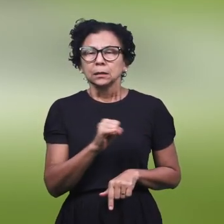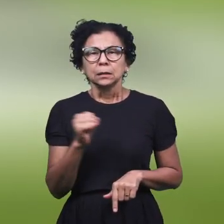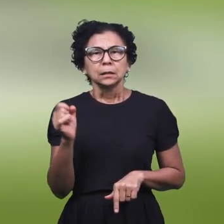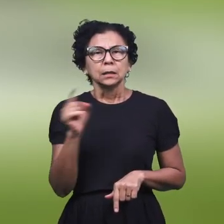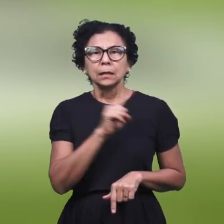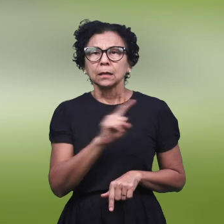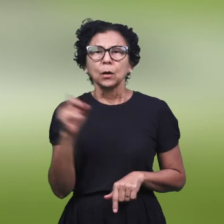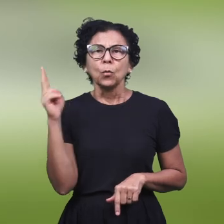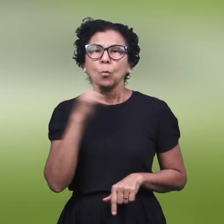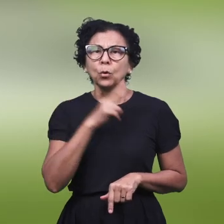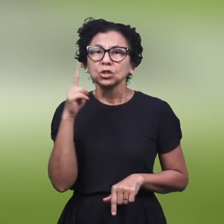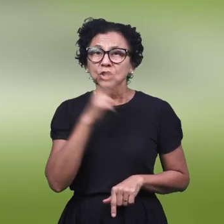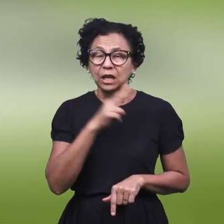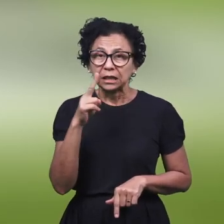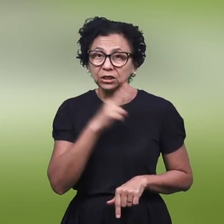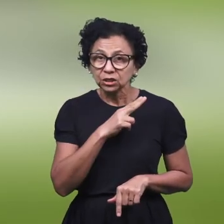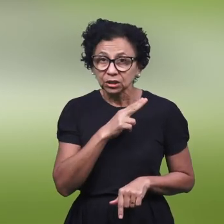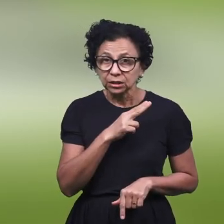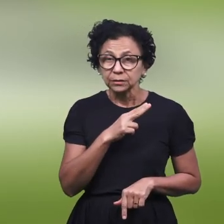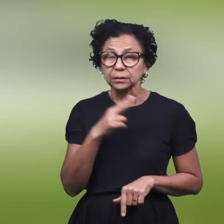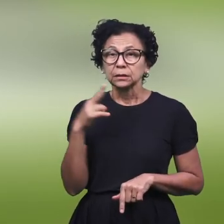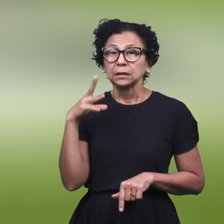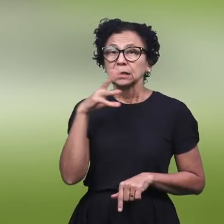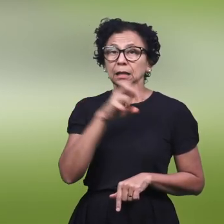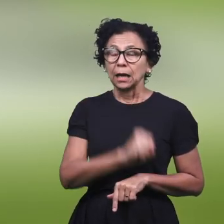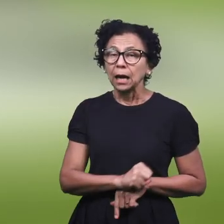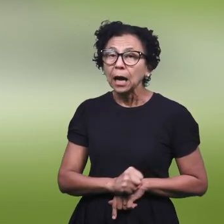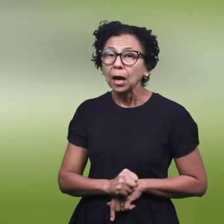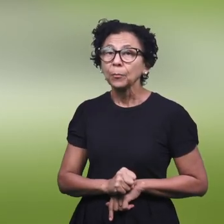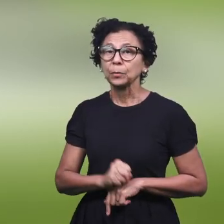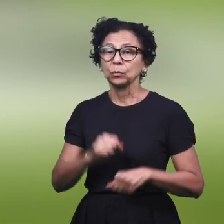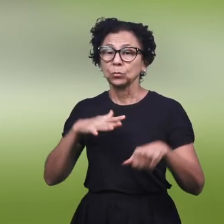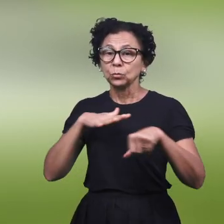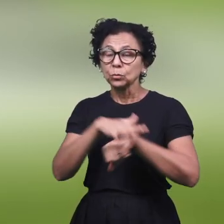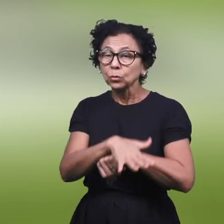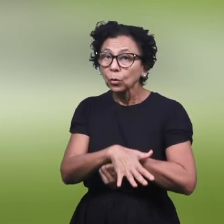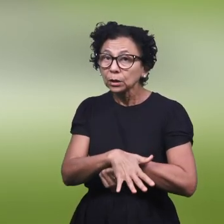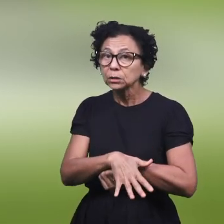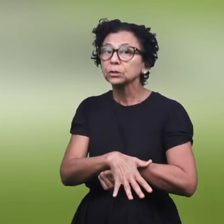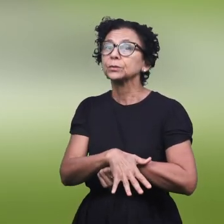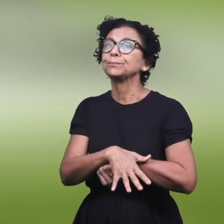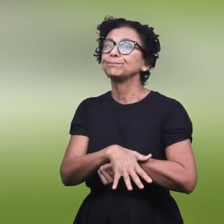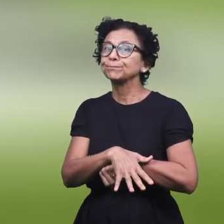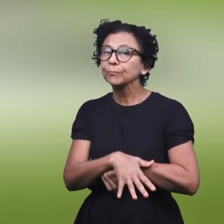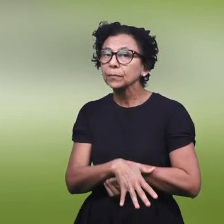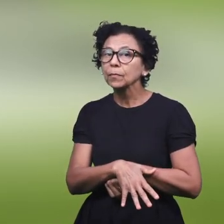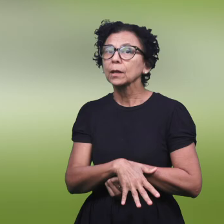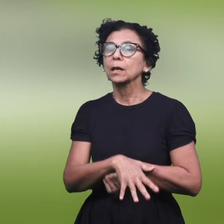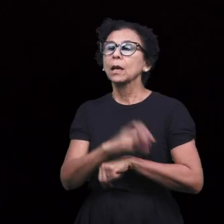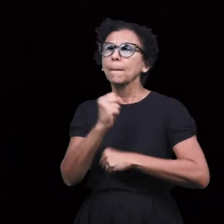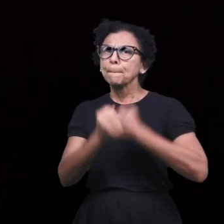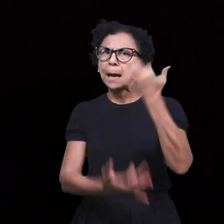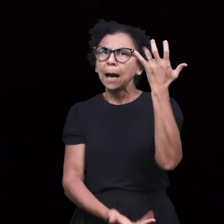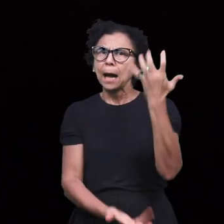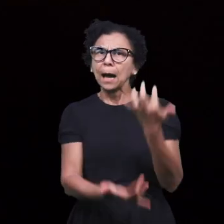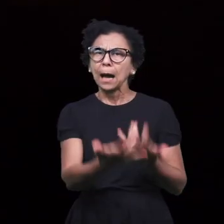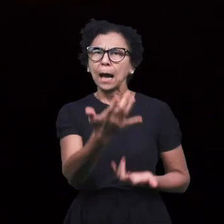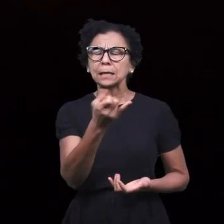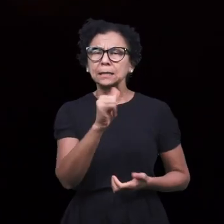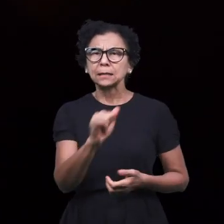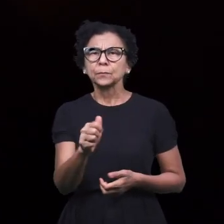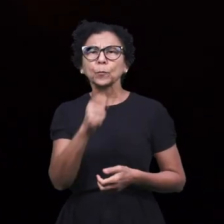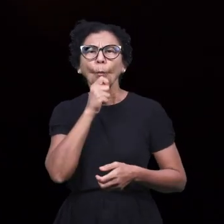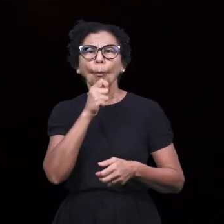realizado naquele horário noturno, acredito que esse incêndio que atingiu a área do Manaim teria ganhado proporções maiores